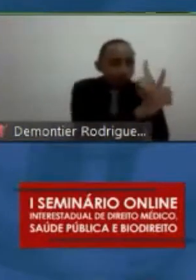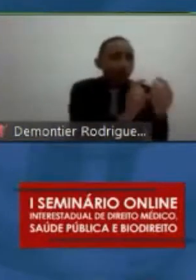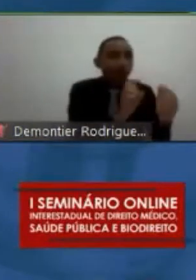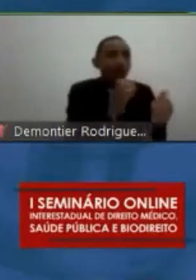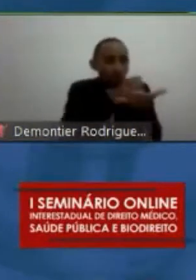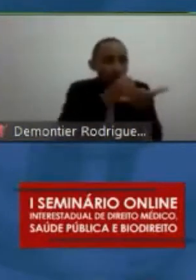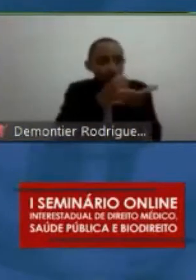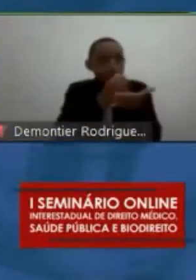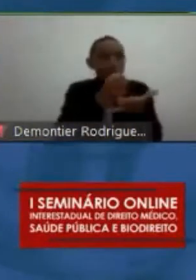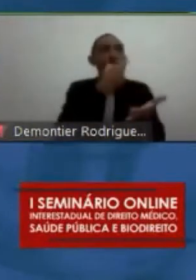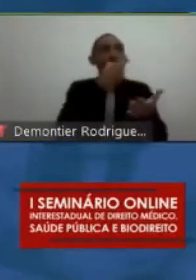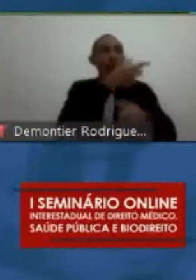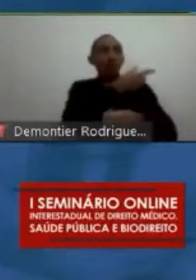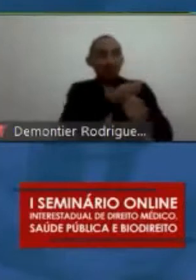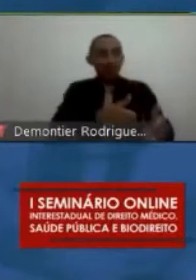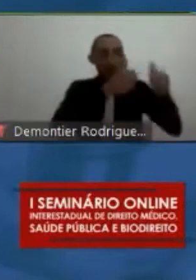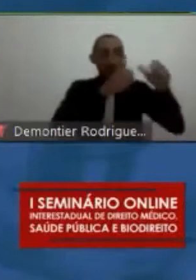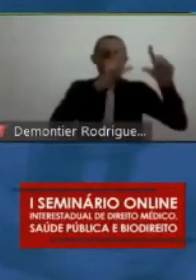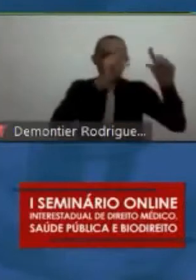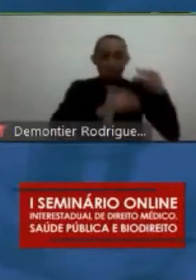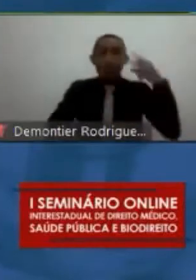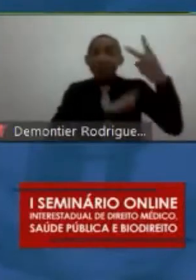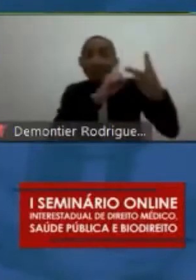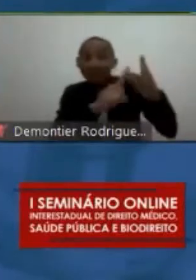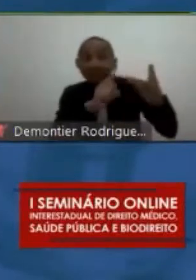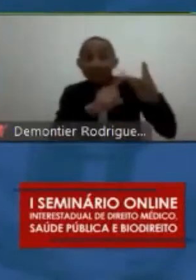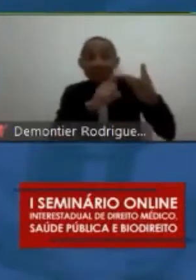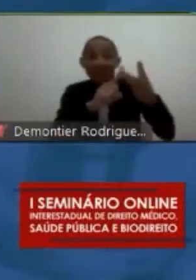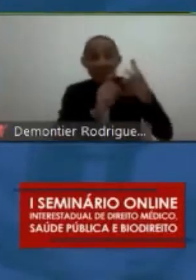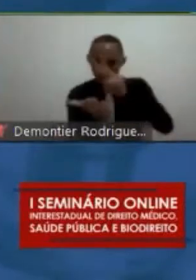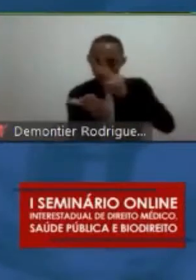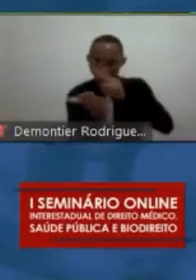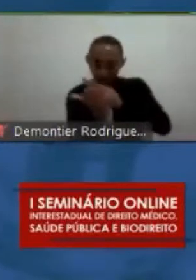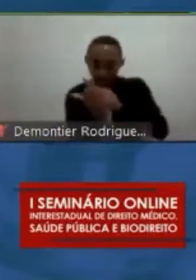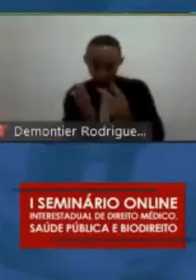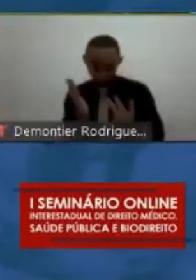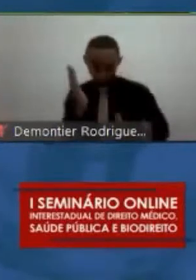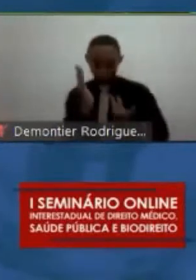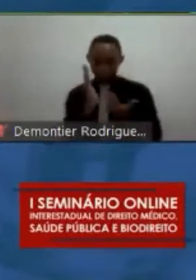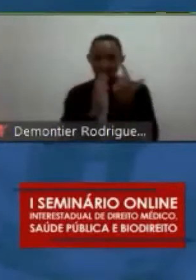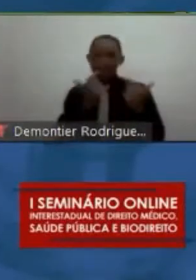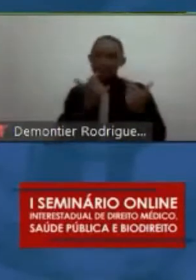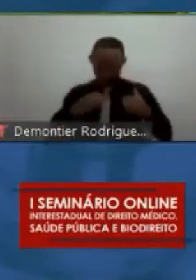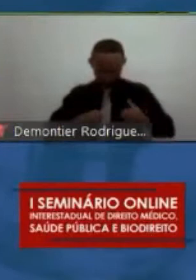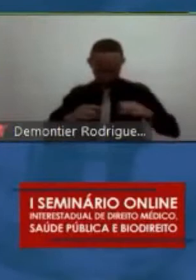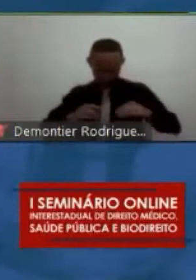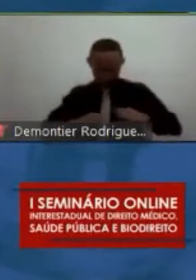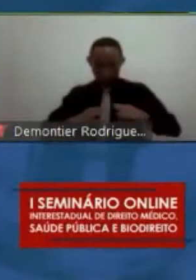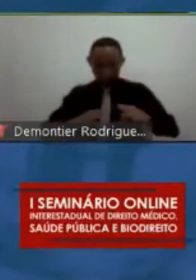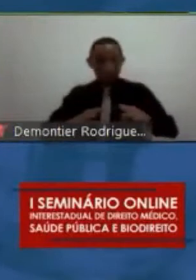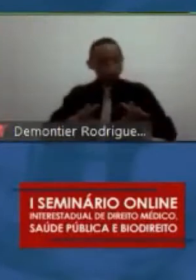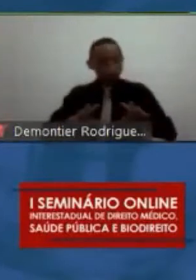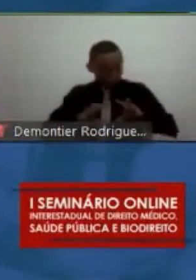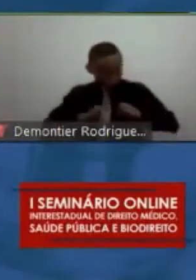O segundo aspecto é, devemos, durante um procedimento cirúrgico, conservar o sangue. Como nós vimos durante